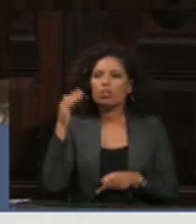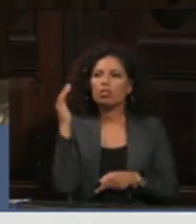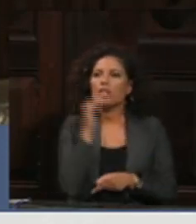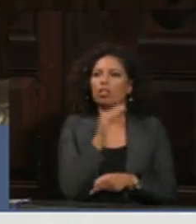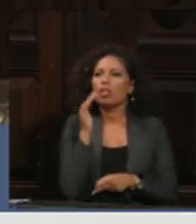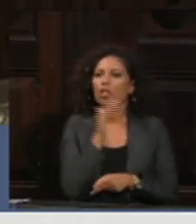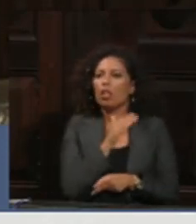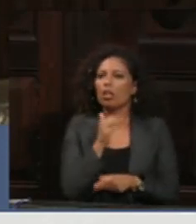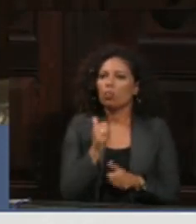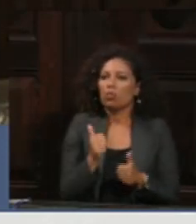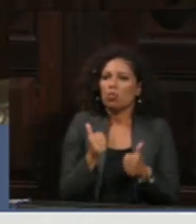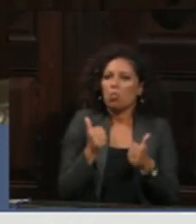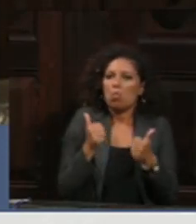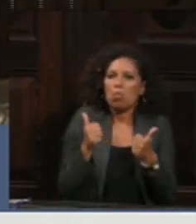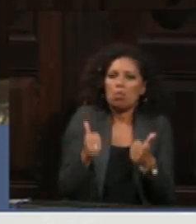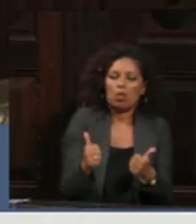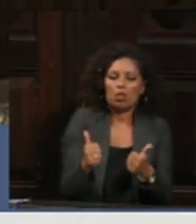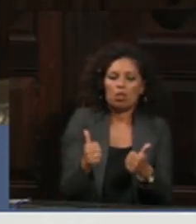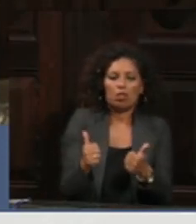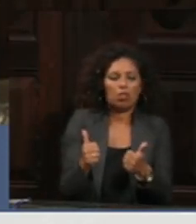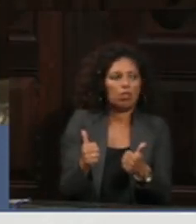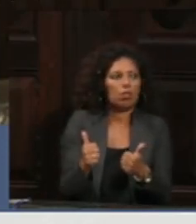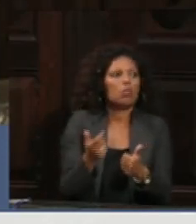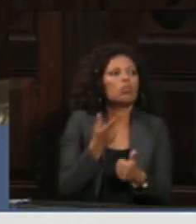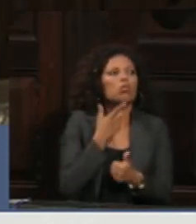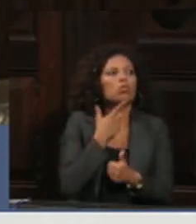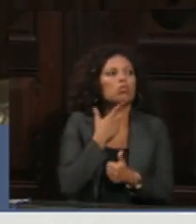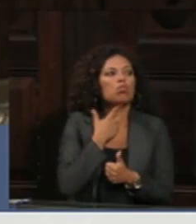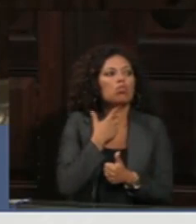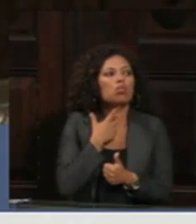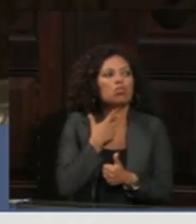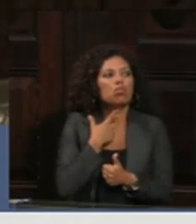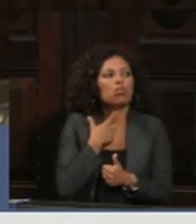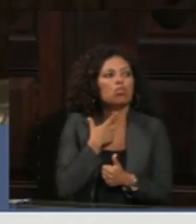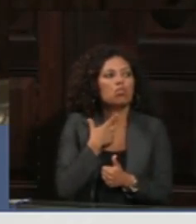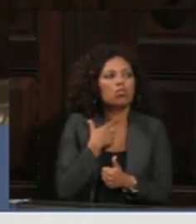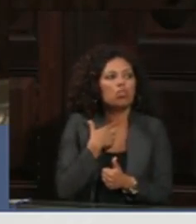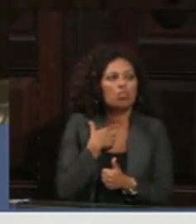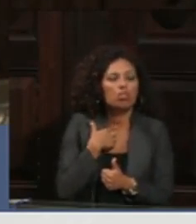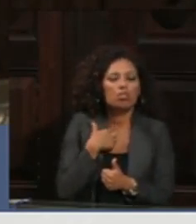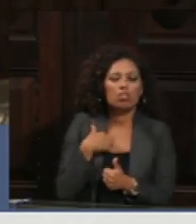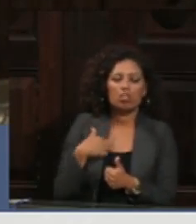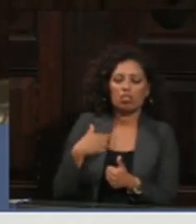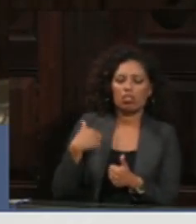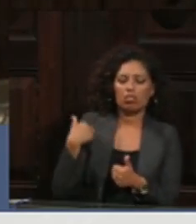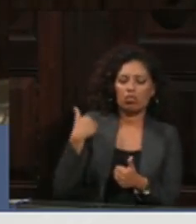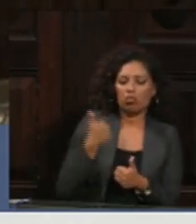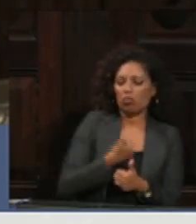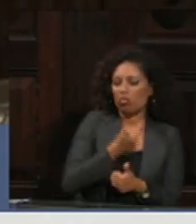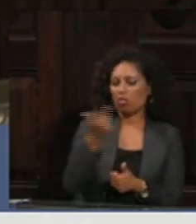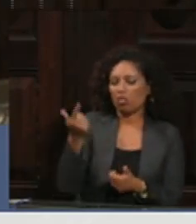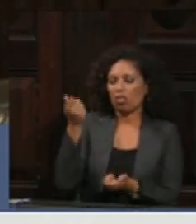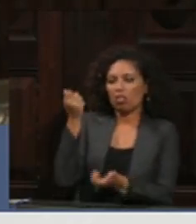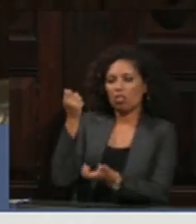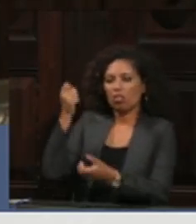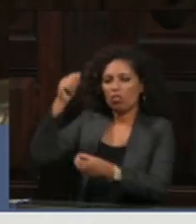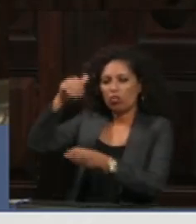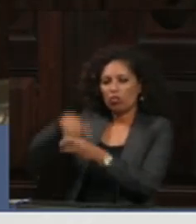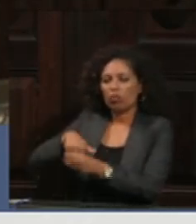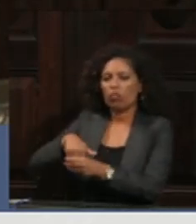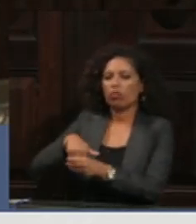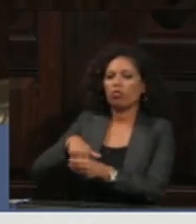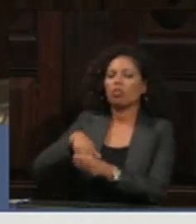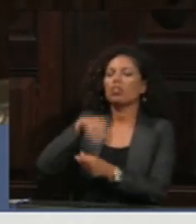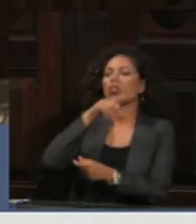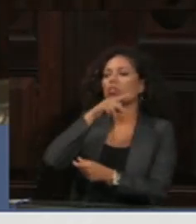uma vontade imensa de poder ir lá votar no Partido Democrata